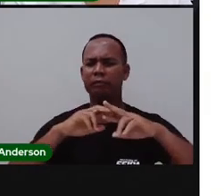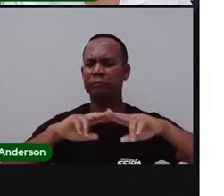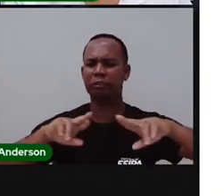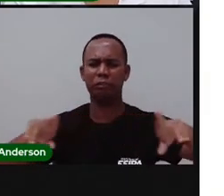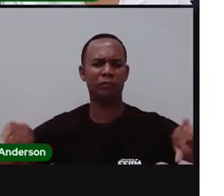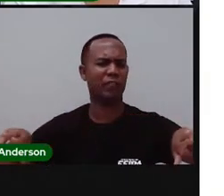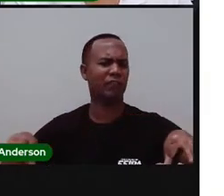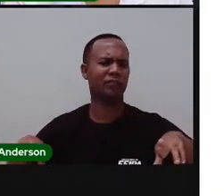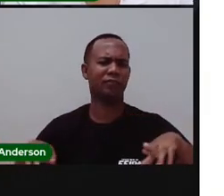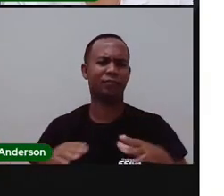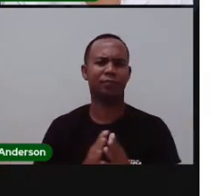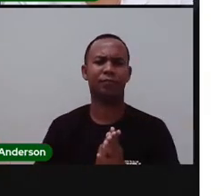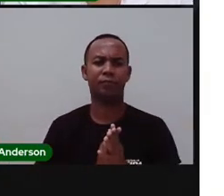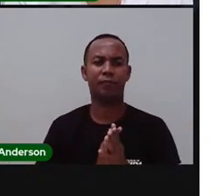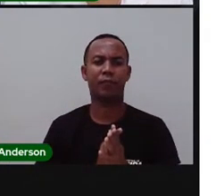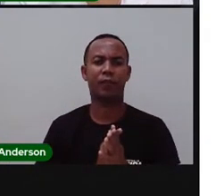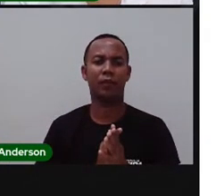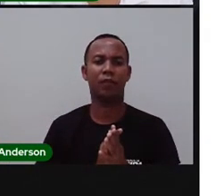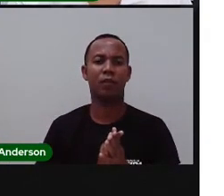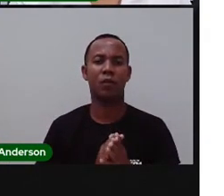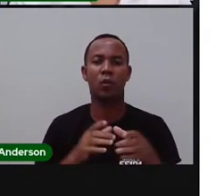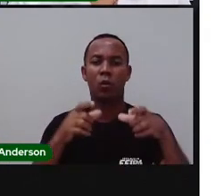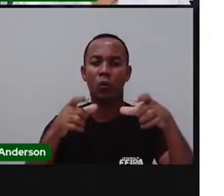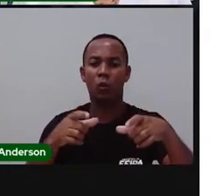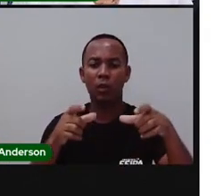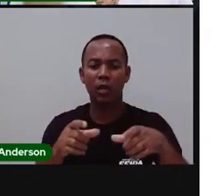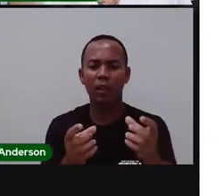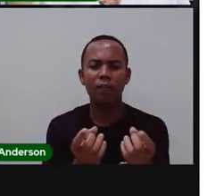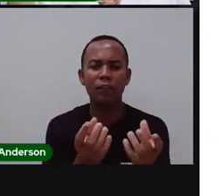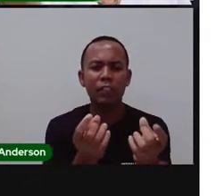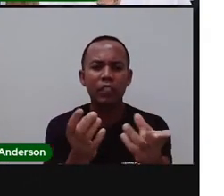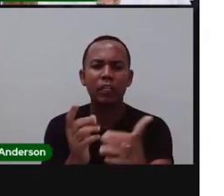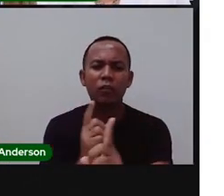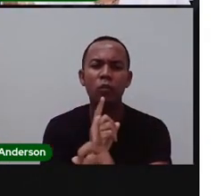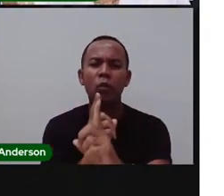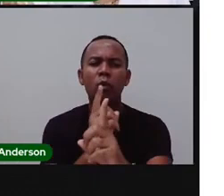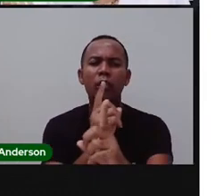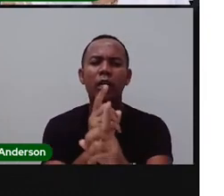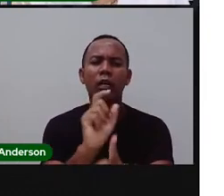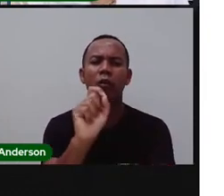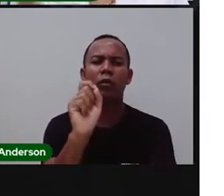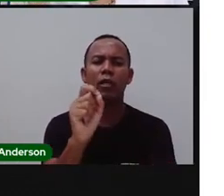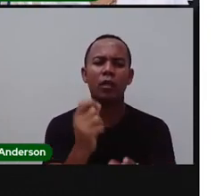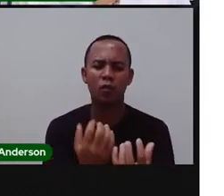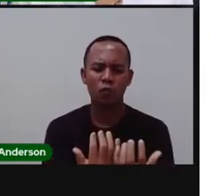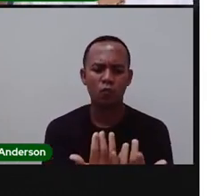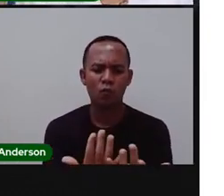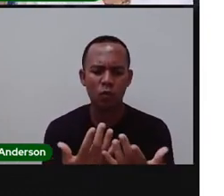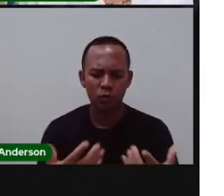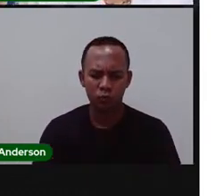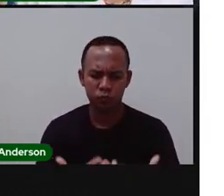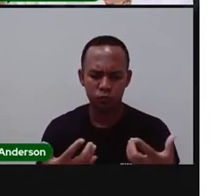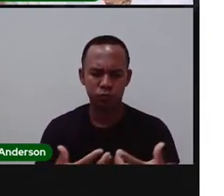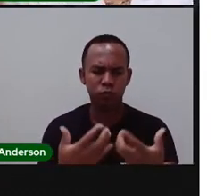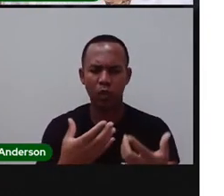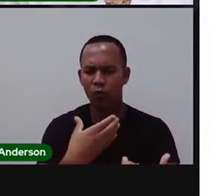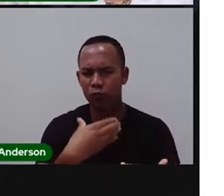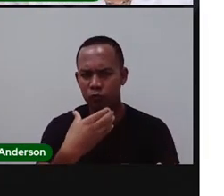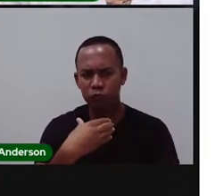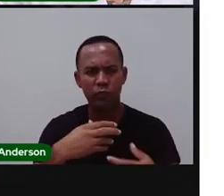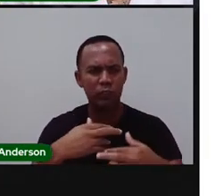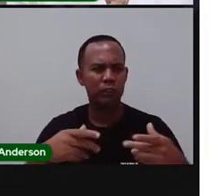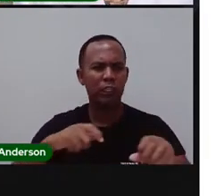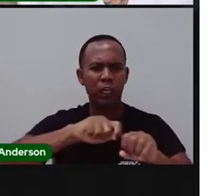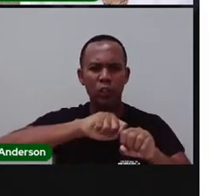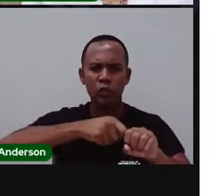que mais possível. Então, em uma feira, você vai encontrar desde a produção da agricultura familiar, né, daquela pessoa que produz, que traz o